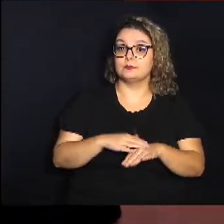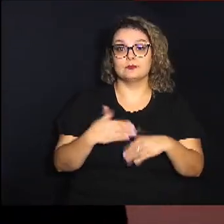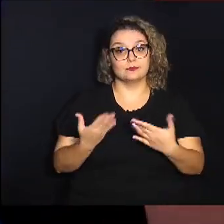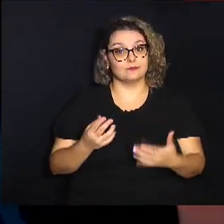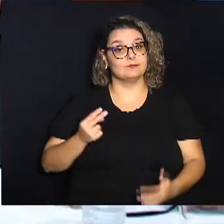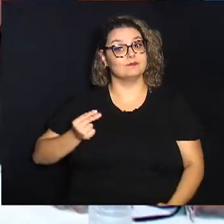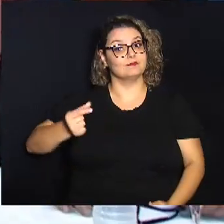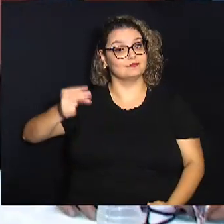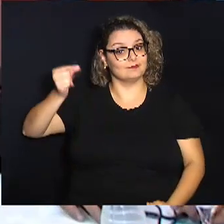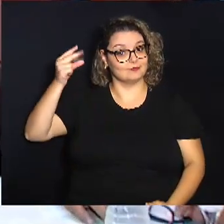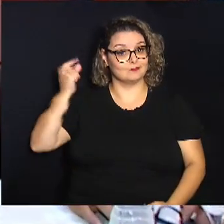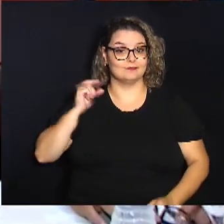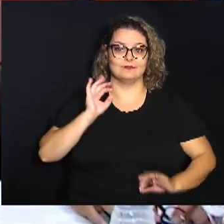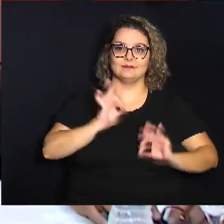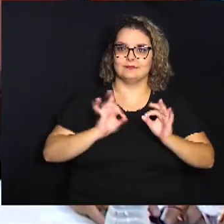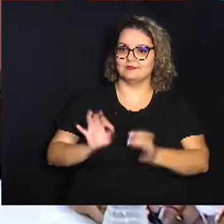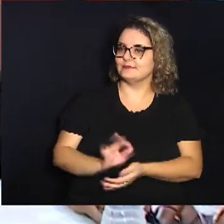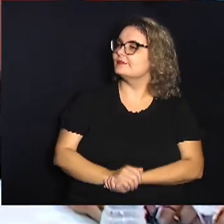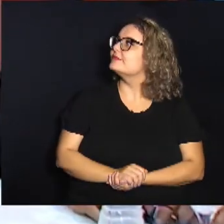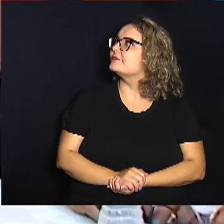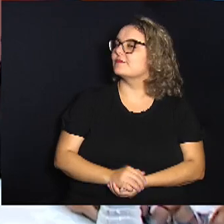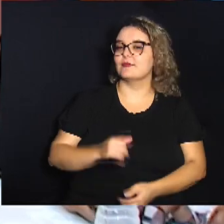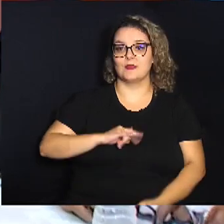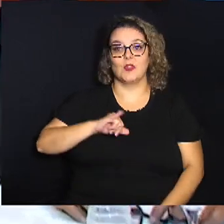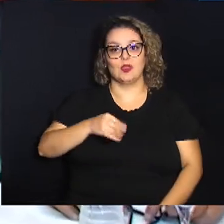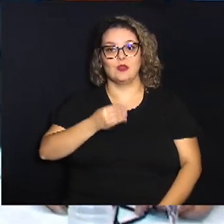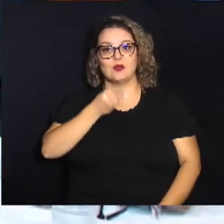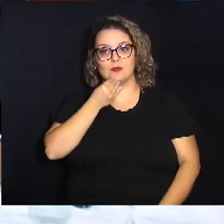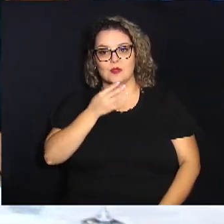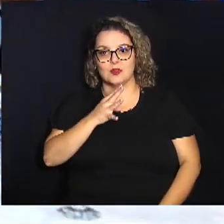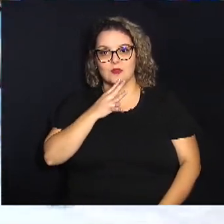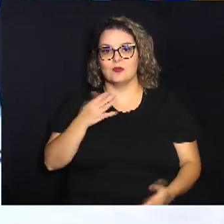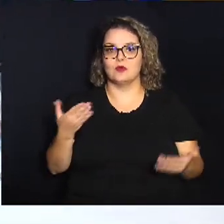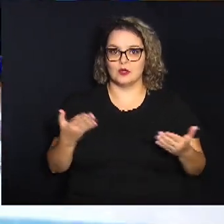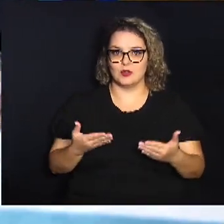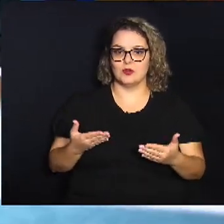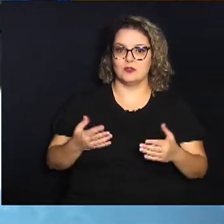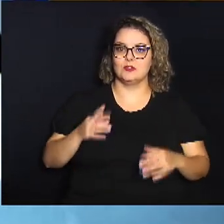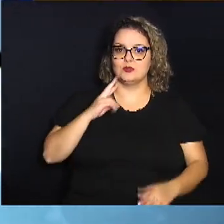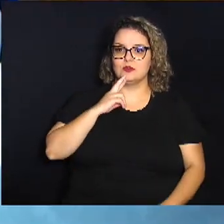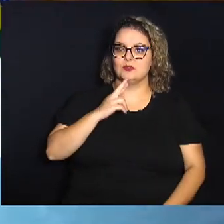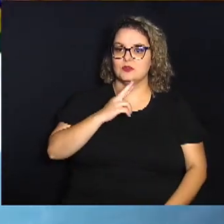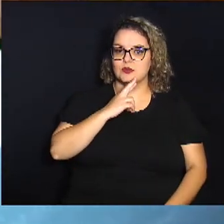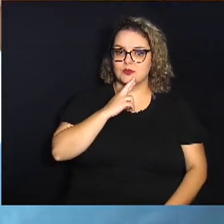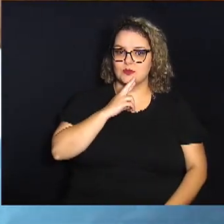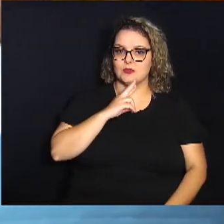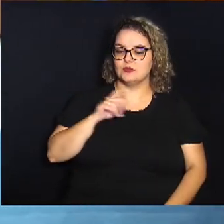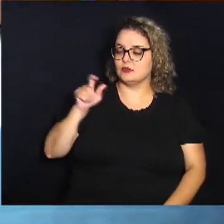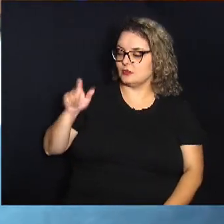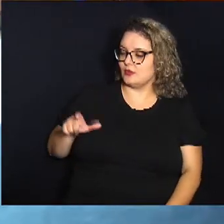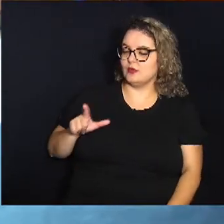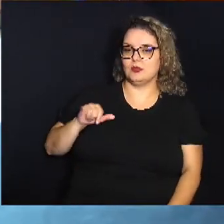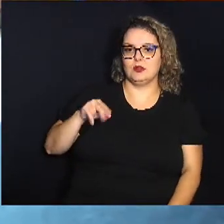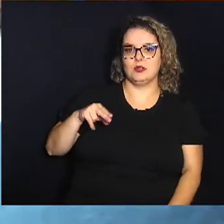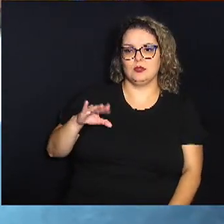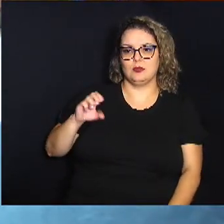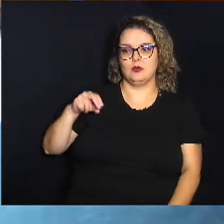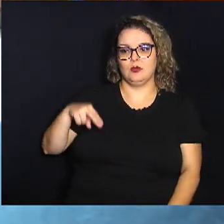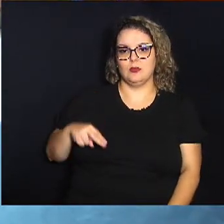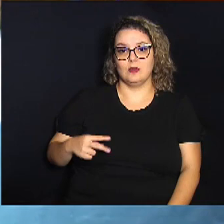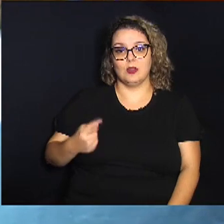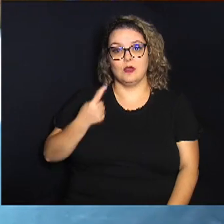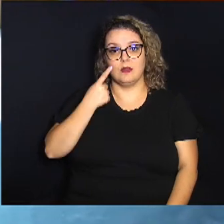anos com o projeto. Mas quando eu tive a oportunidade de conhecer aqui hoje o restaurante, conhecer a pessoa aqui do Lincoln, eu vi que